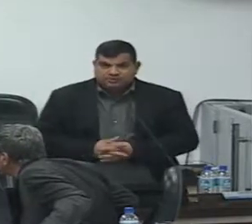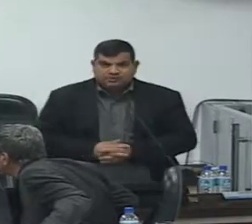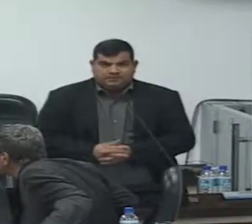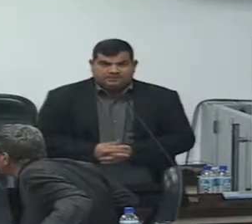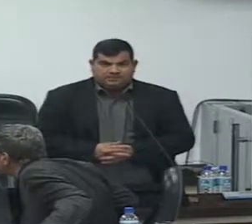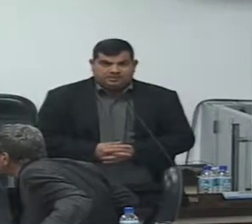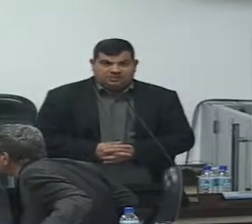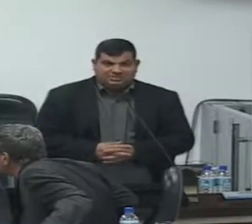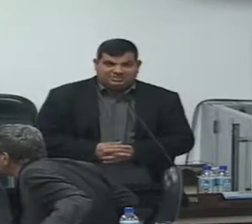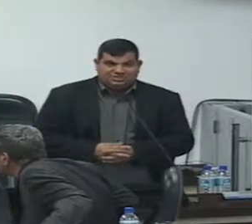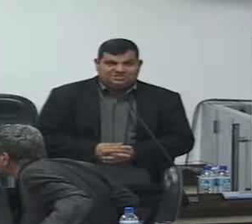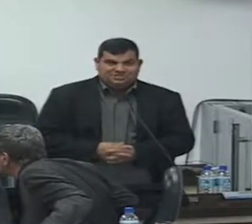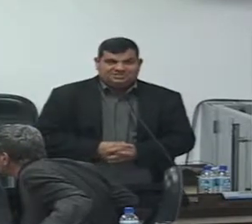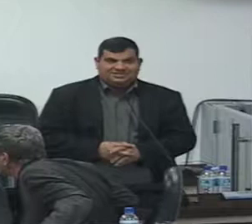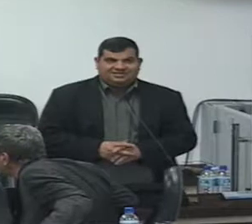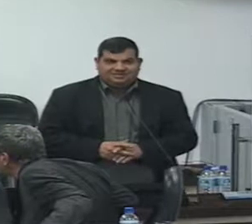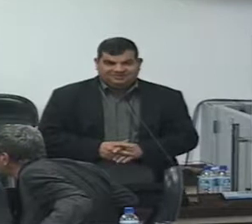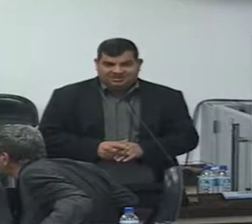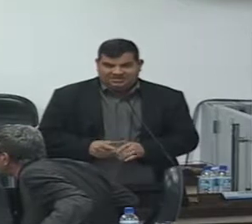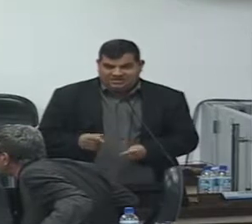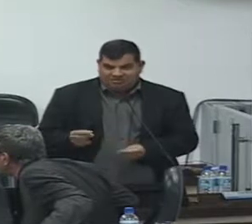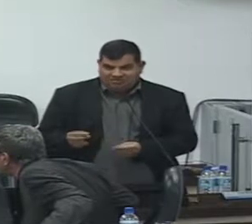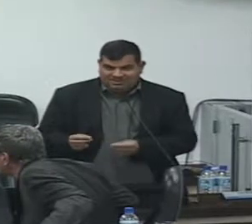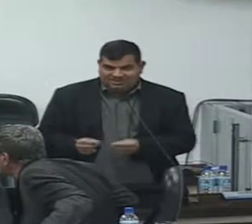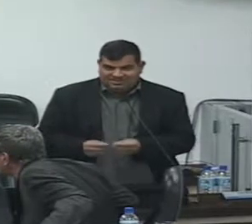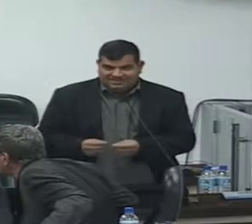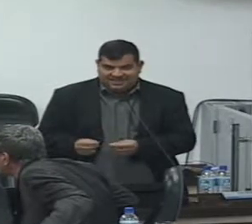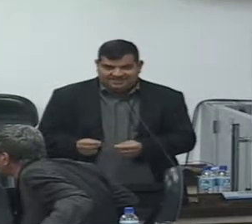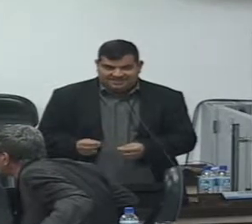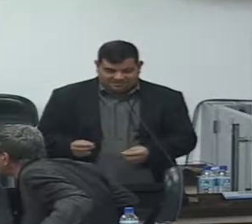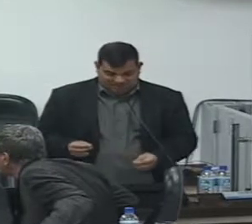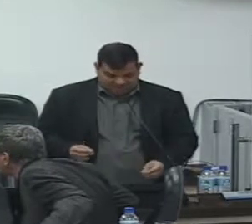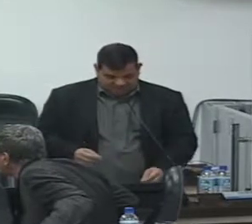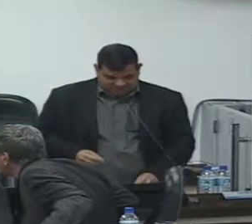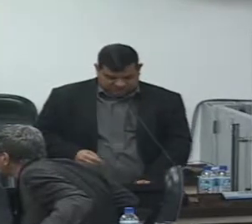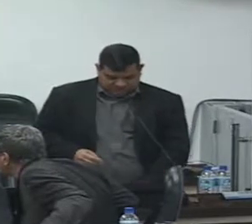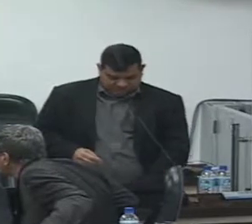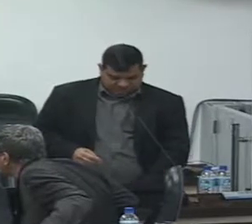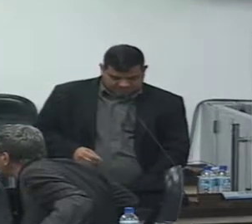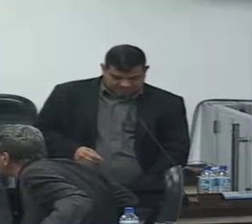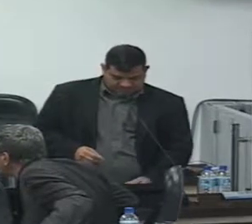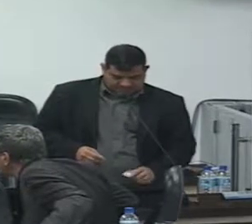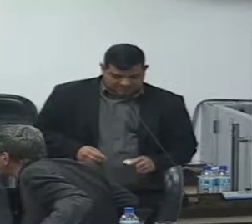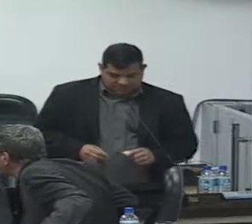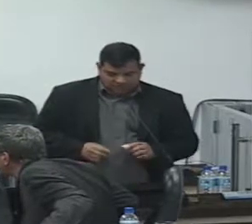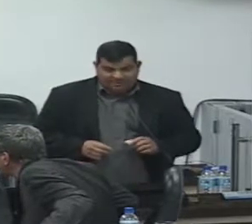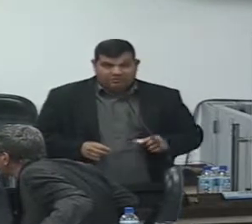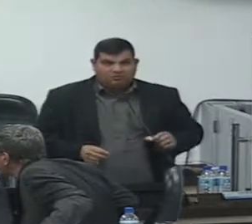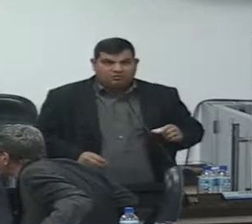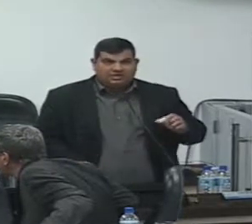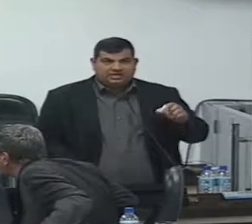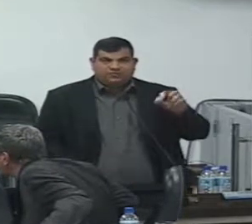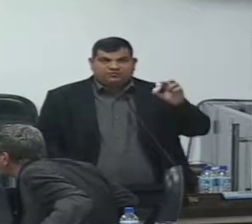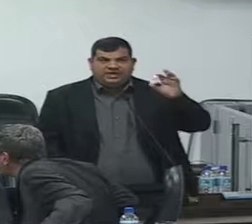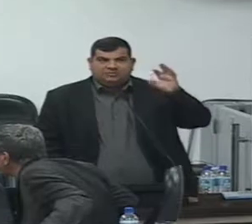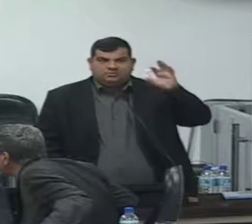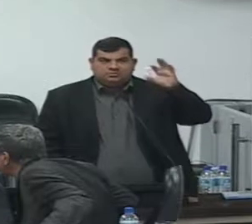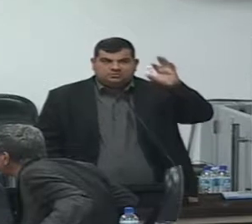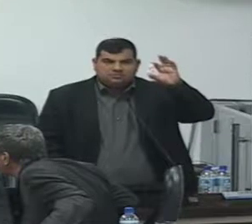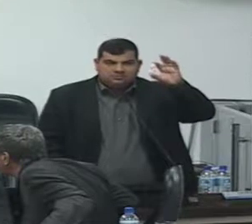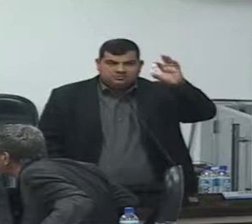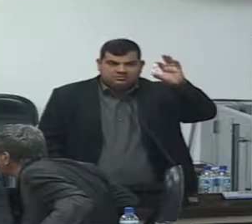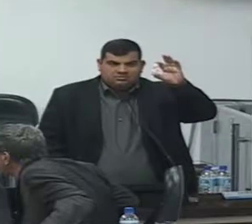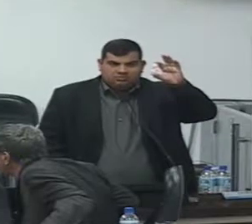médicos, que eu acho que a gente também tem alguma parte técnica também disso. E o Lemão falou aqui do